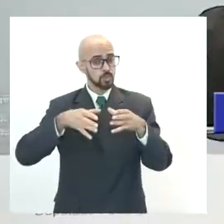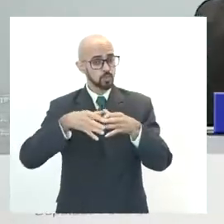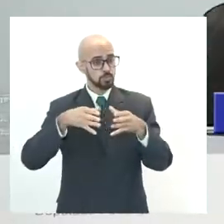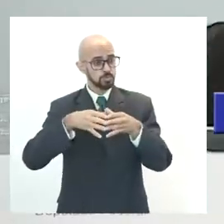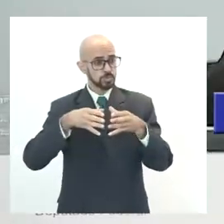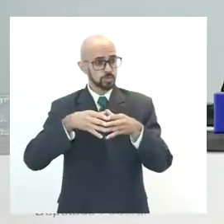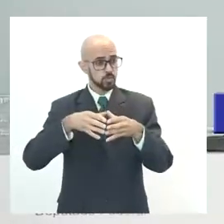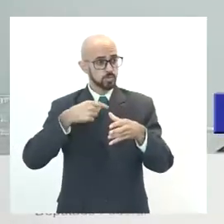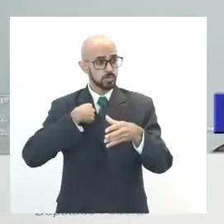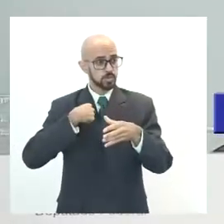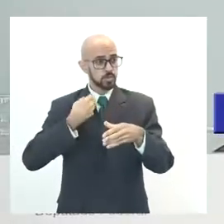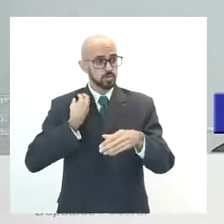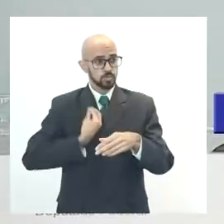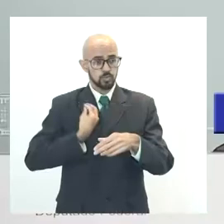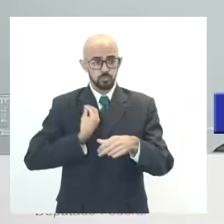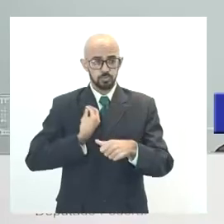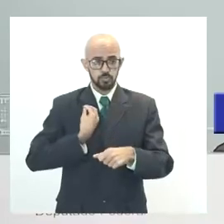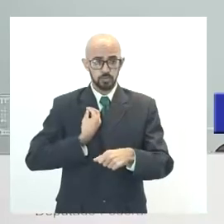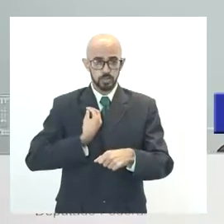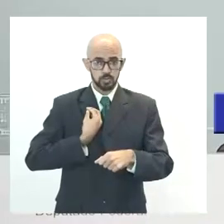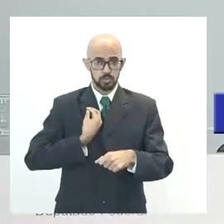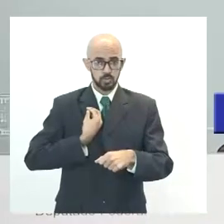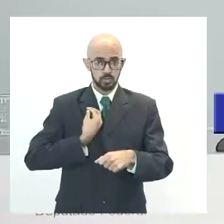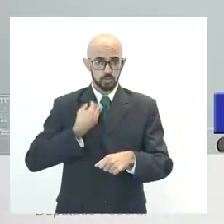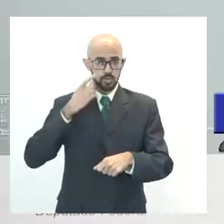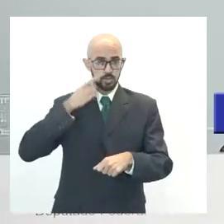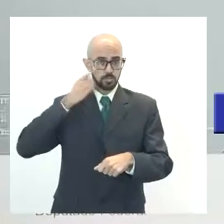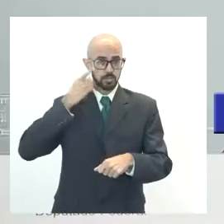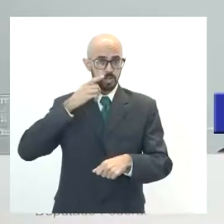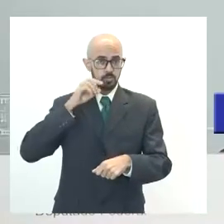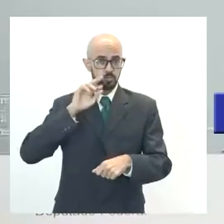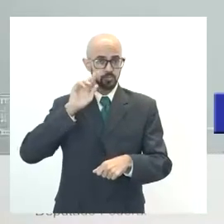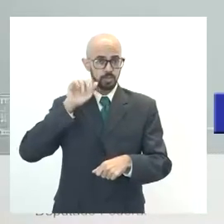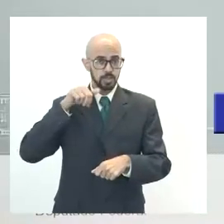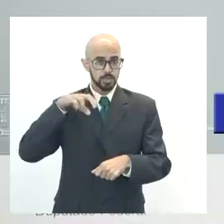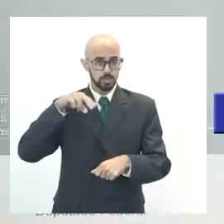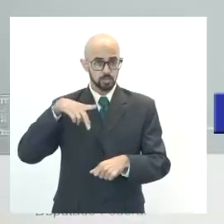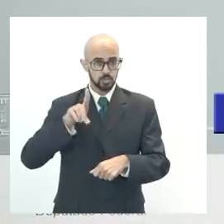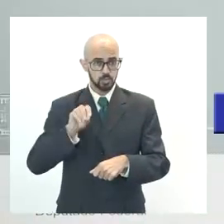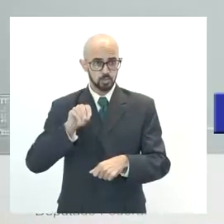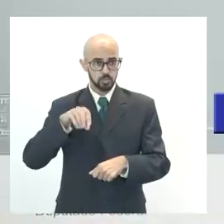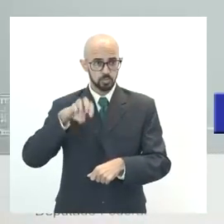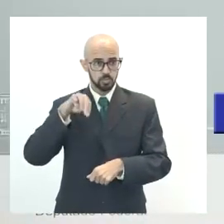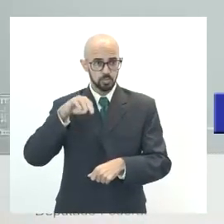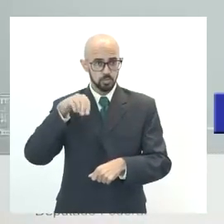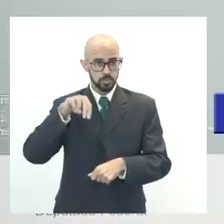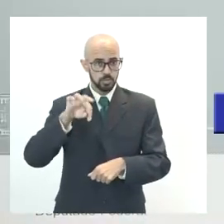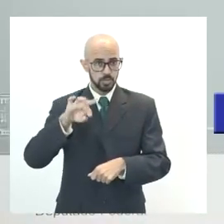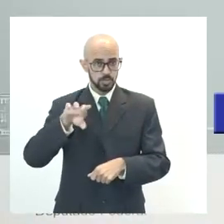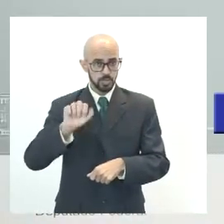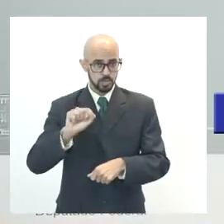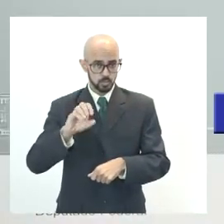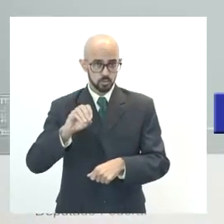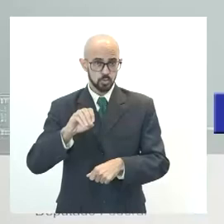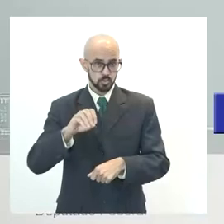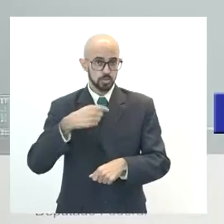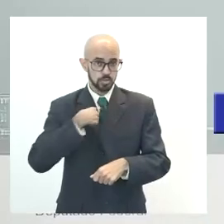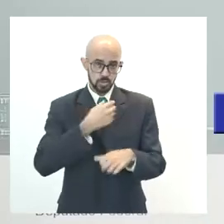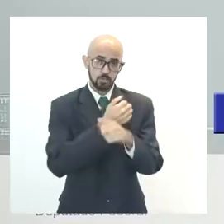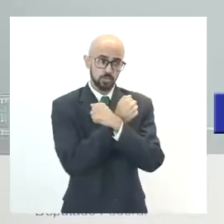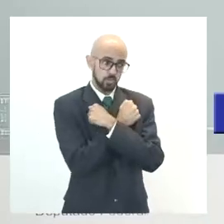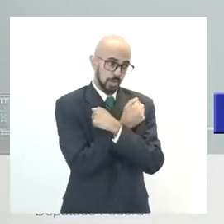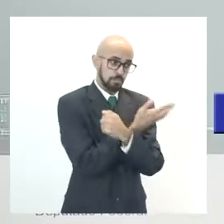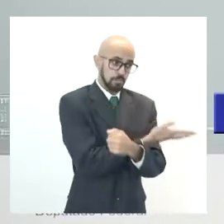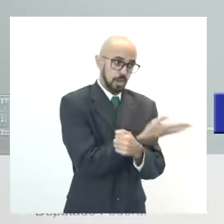com quem eu tenho convivido deputado Fernando Monteiro Manda um abraço agradecendo também aprovação desta